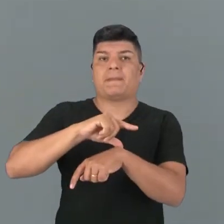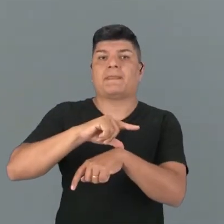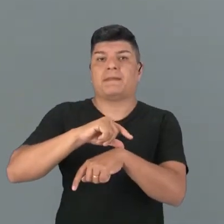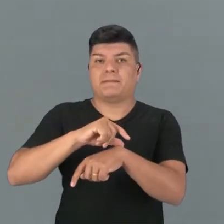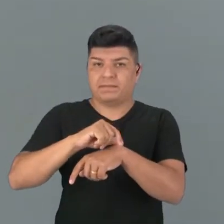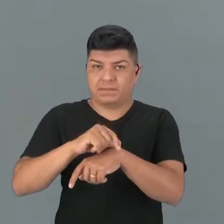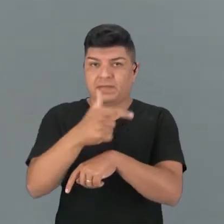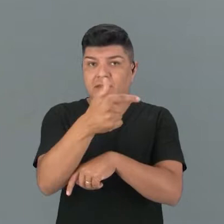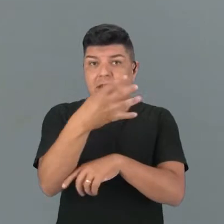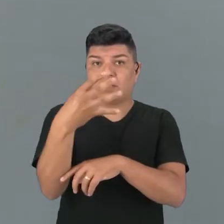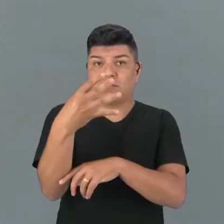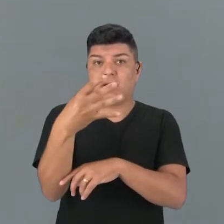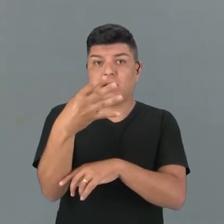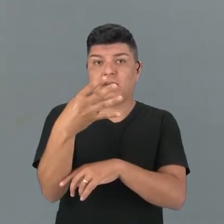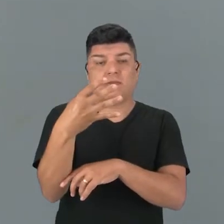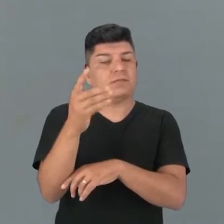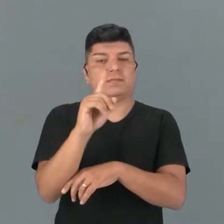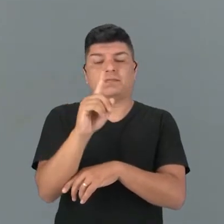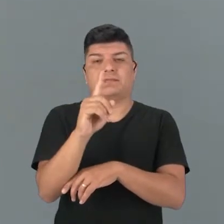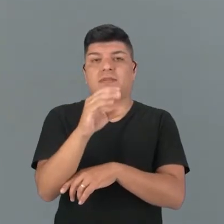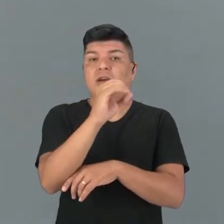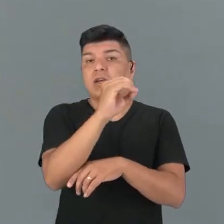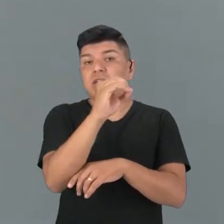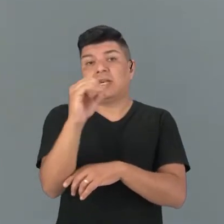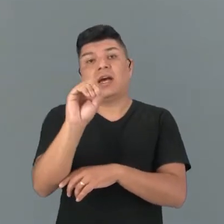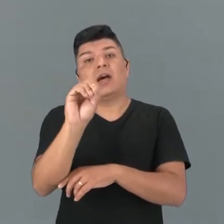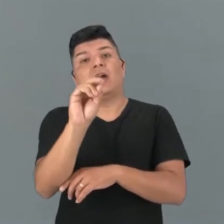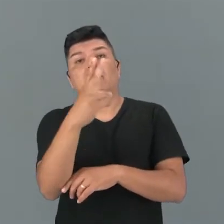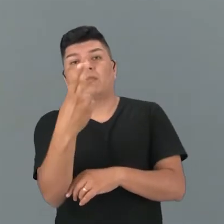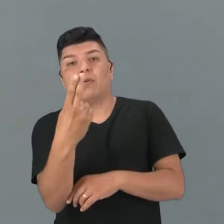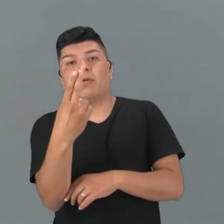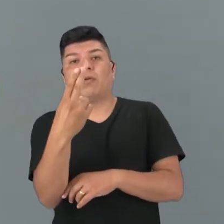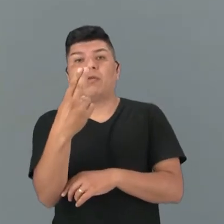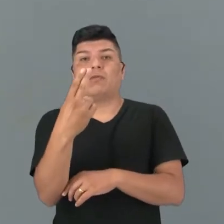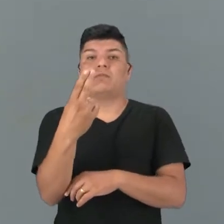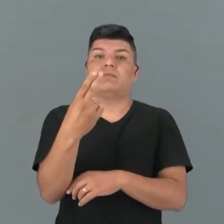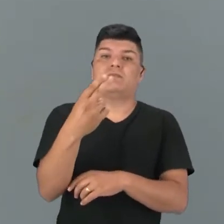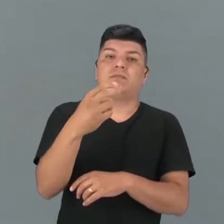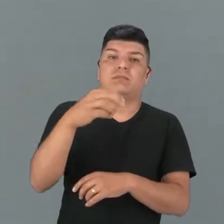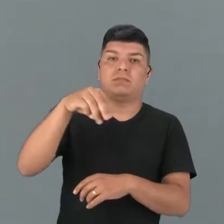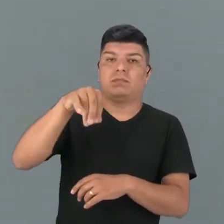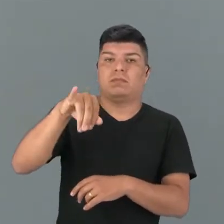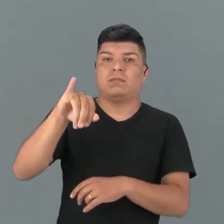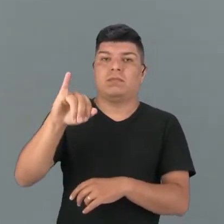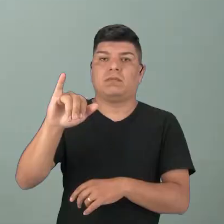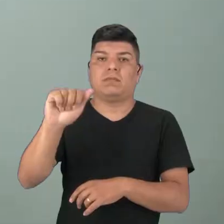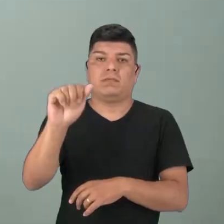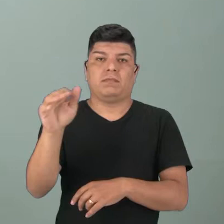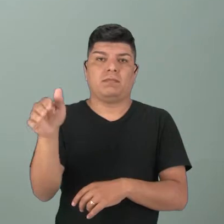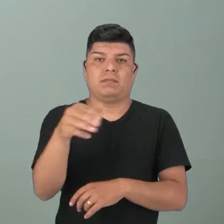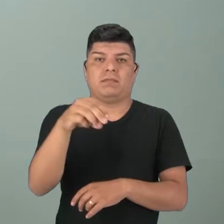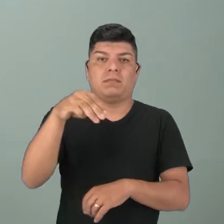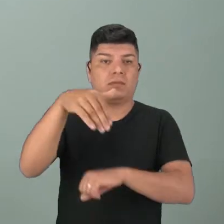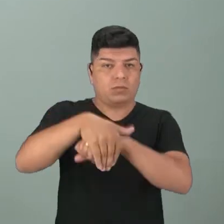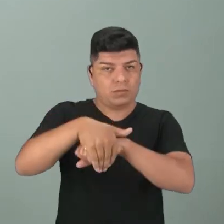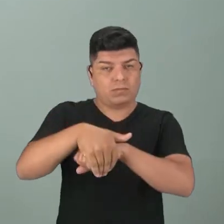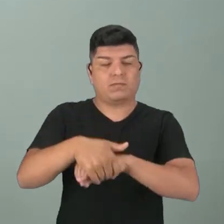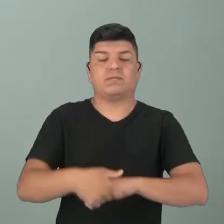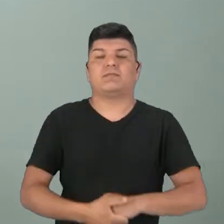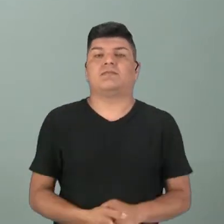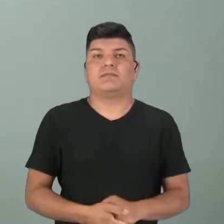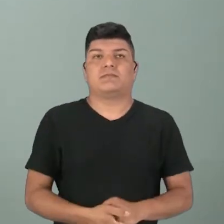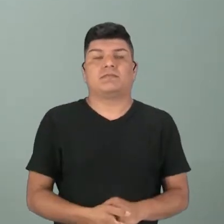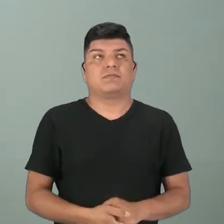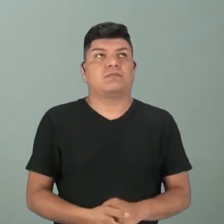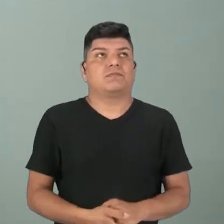falo 24 horas. Não, a gente fala 0 hora ou então meia-noite. É os termos que a gente se refere à hora, tá? Então,